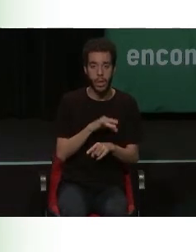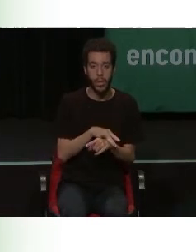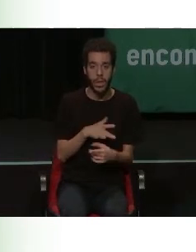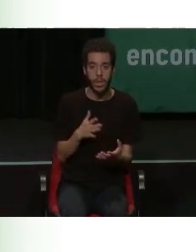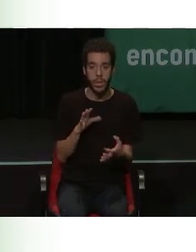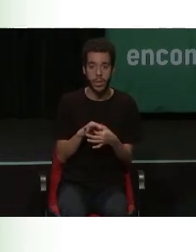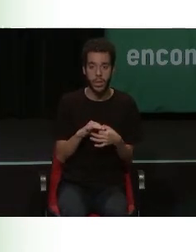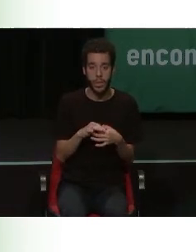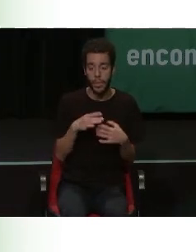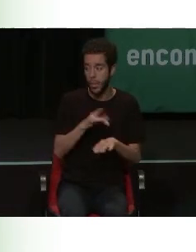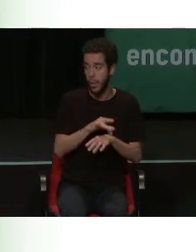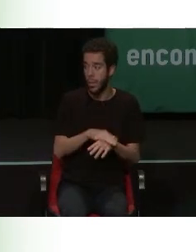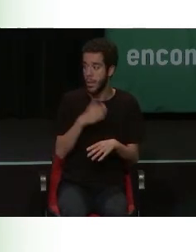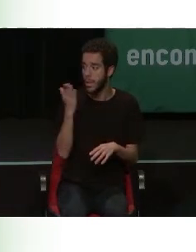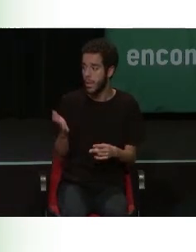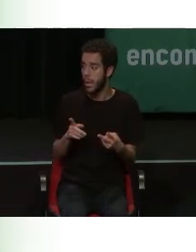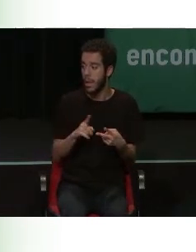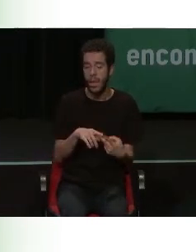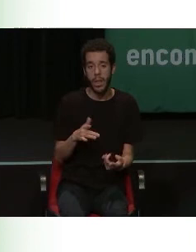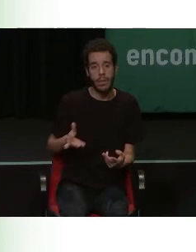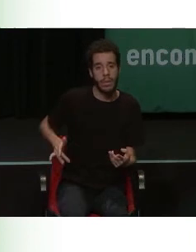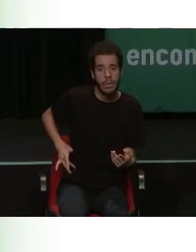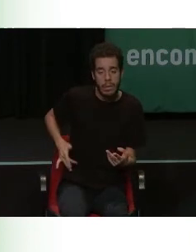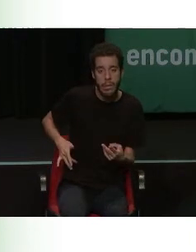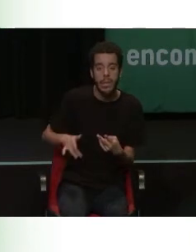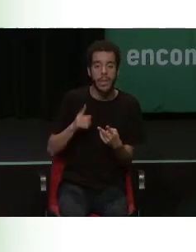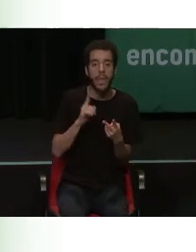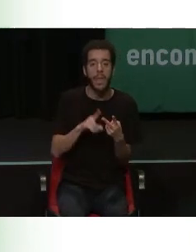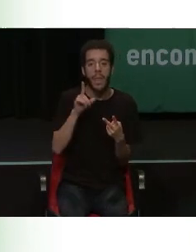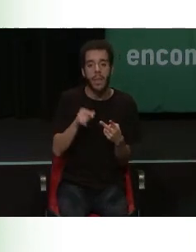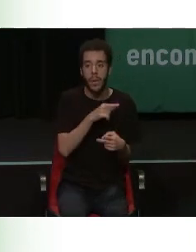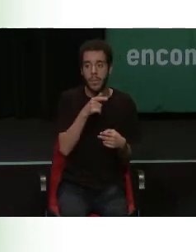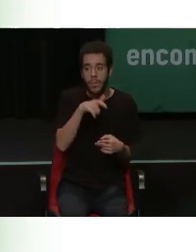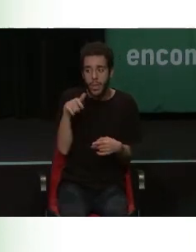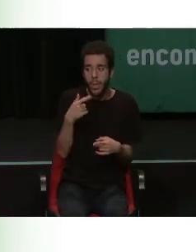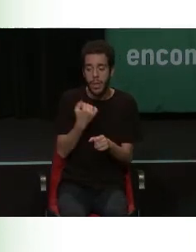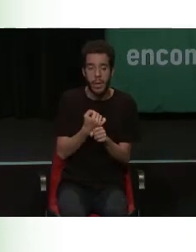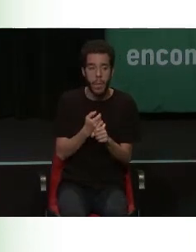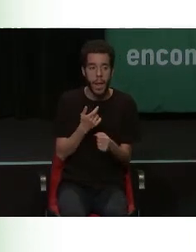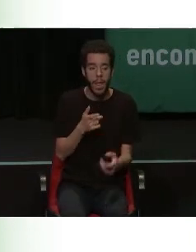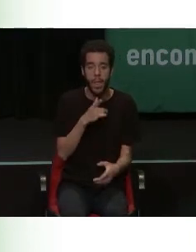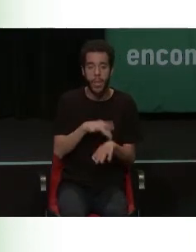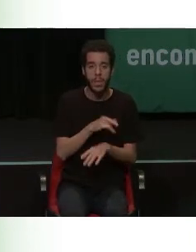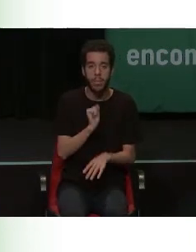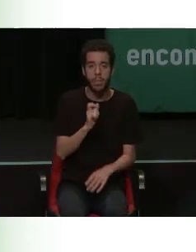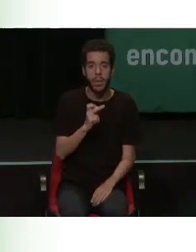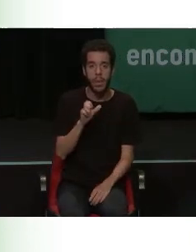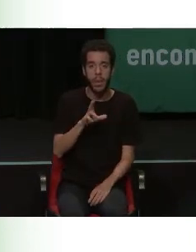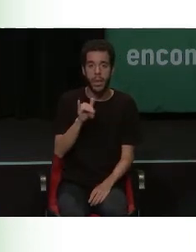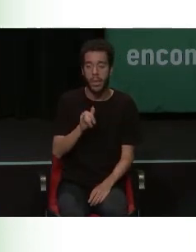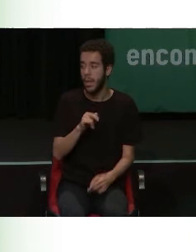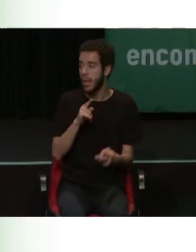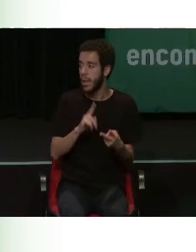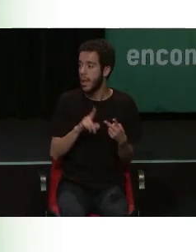nefrologia, insuficiência renal aguda, para quem trabalha aqui, vulgarmente chamada aqui, e o outro sobre